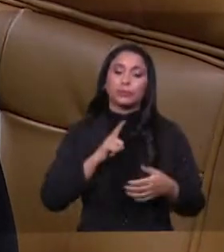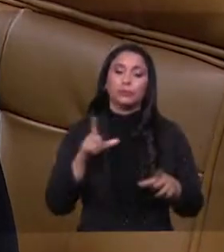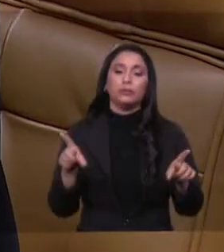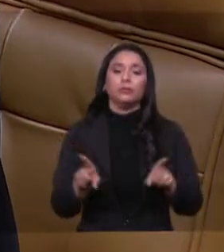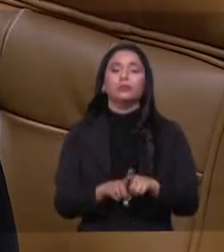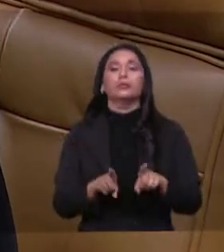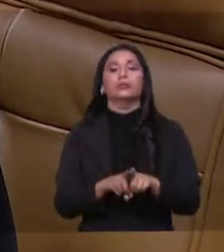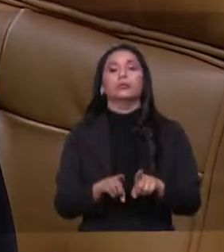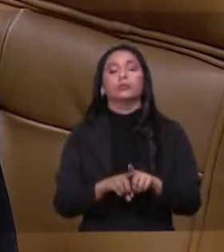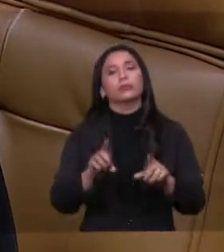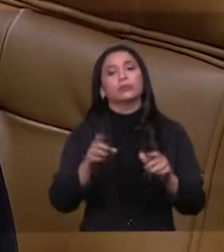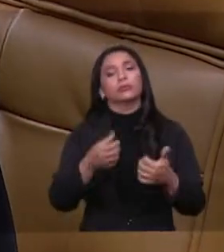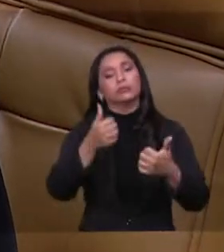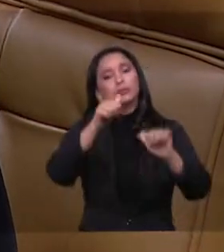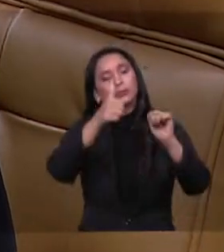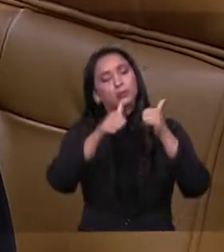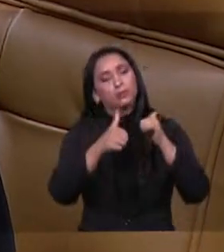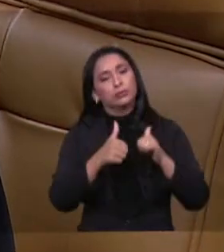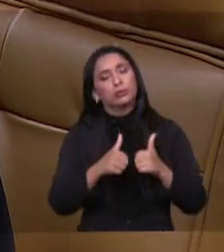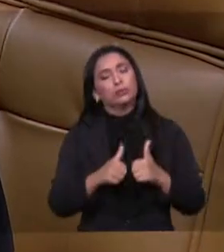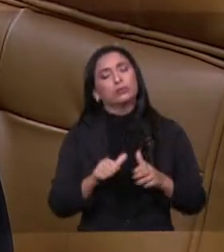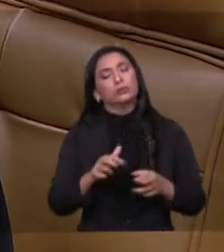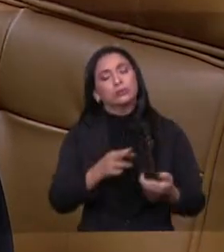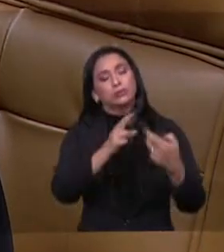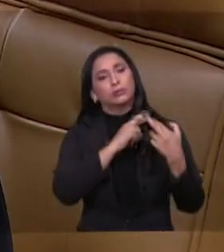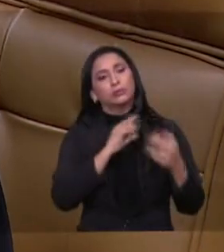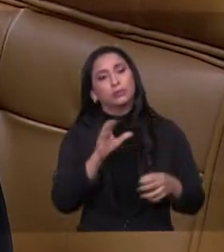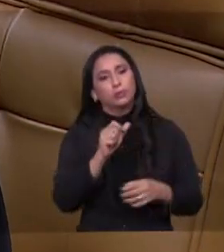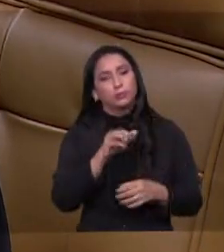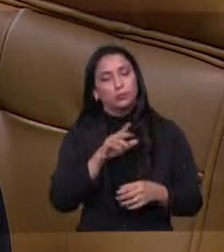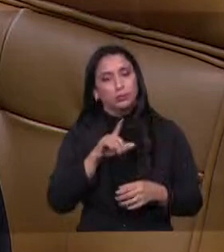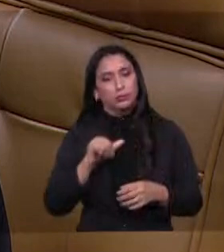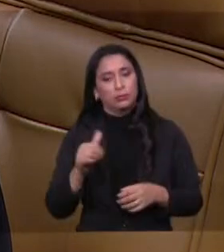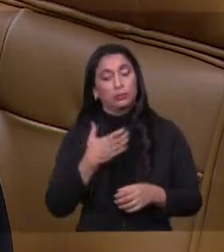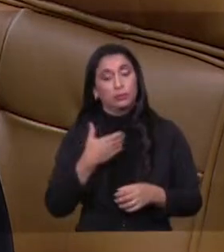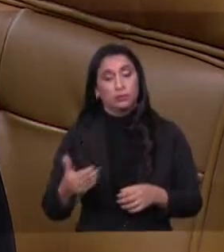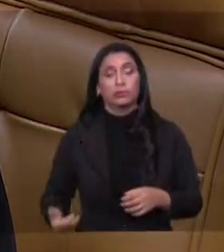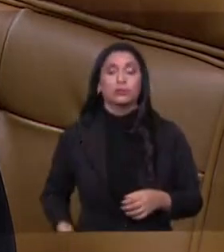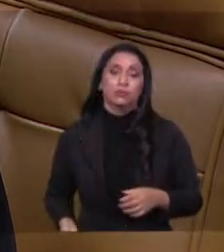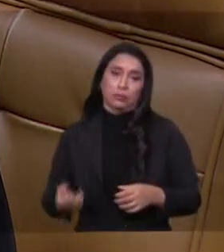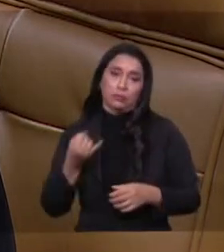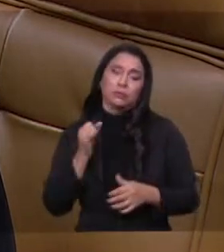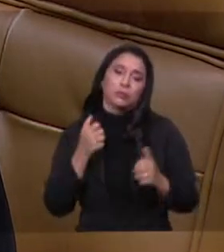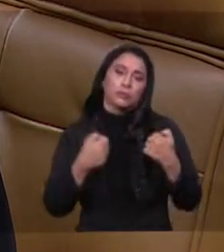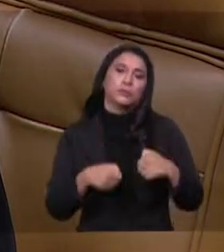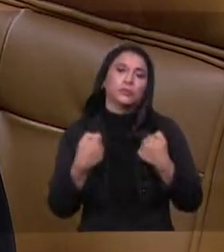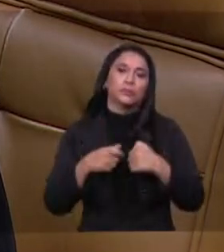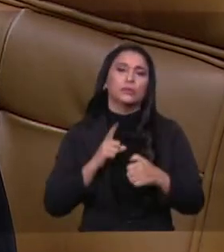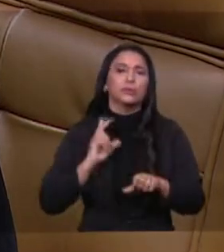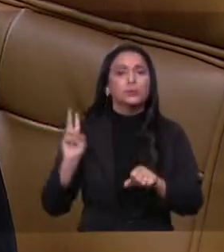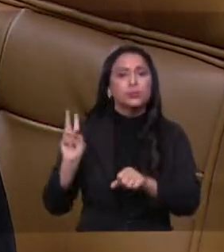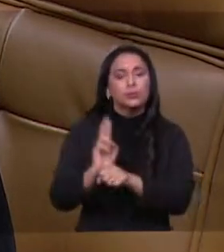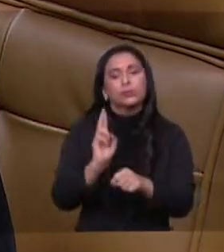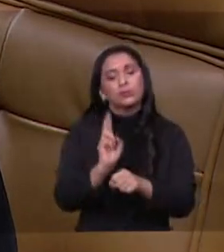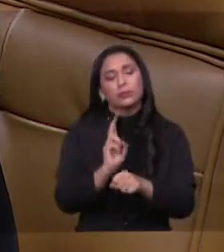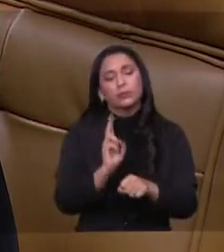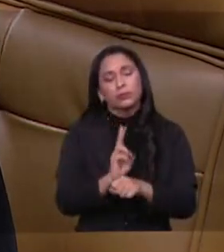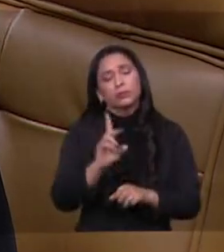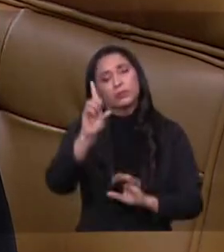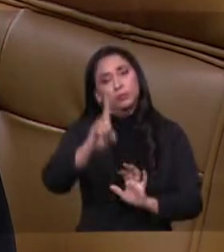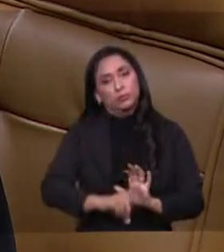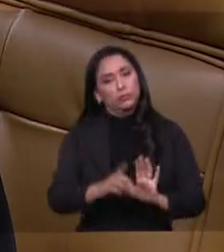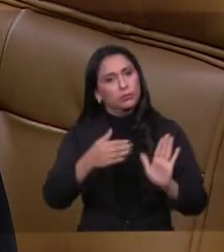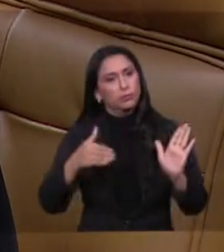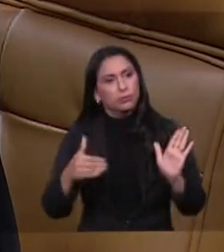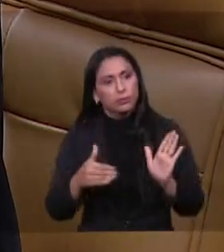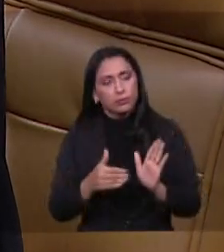ao procedimento de apuração de responsabilidade civil do Estado, sempre que necessário, a fim de se garantir a proteção ao direito de